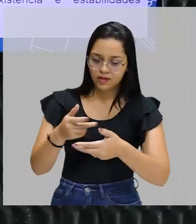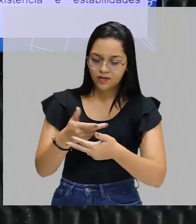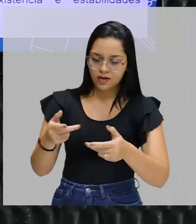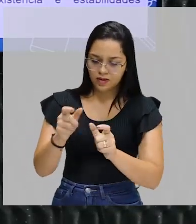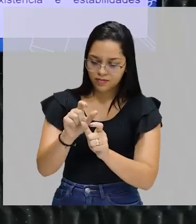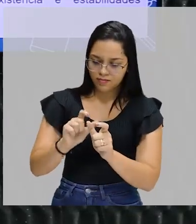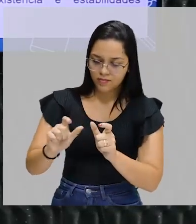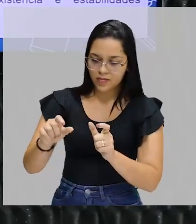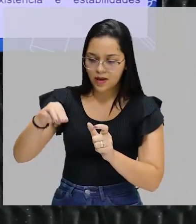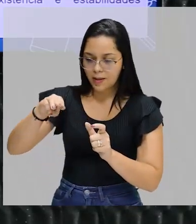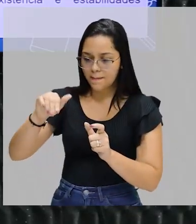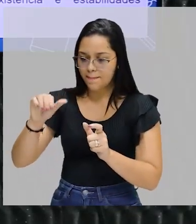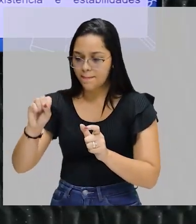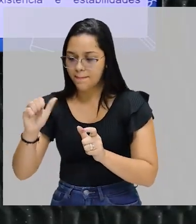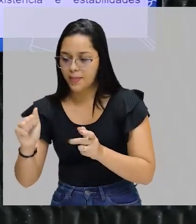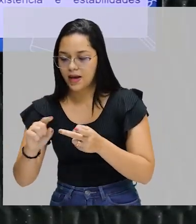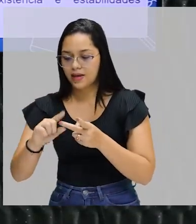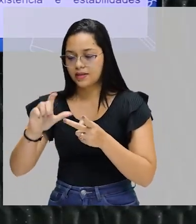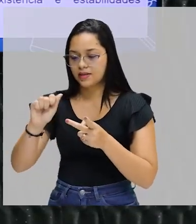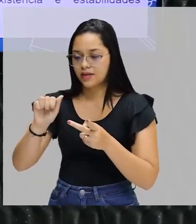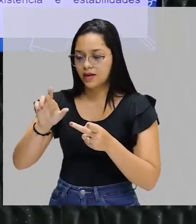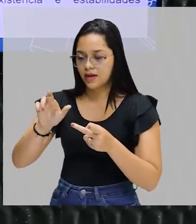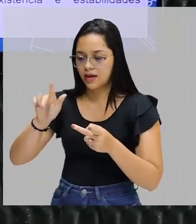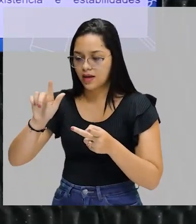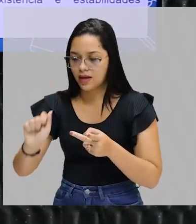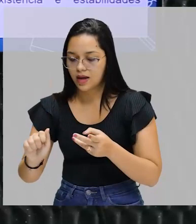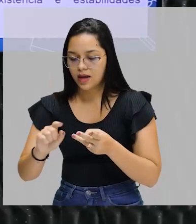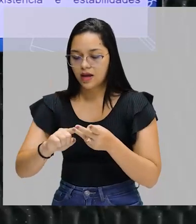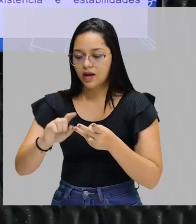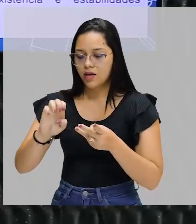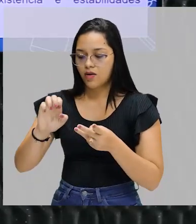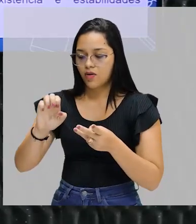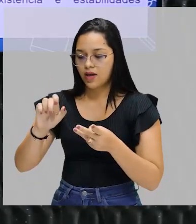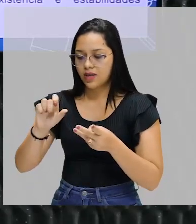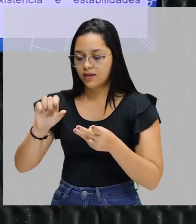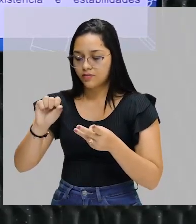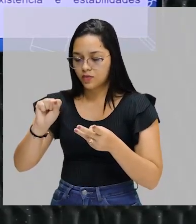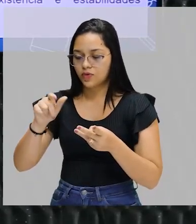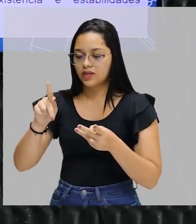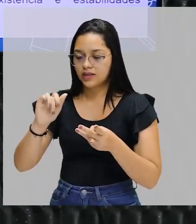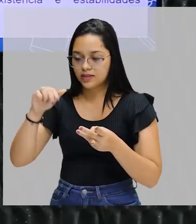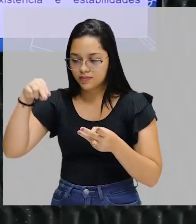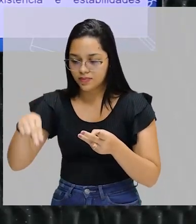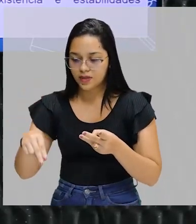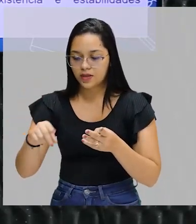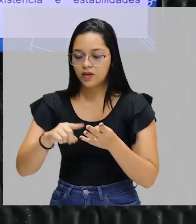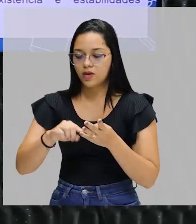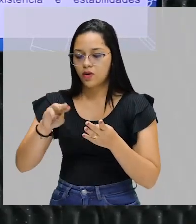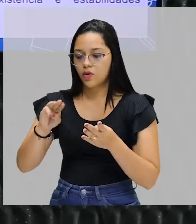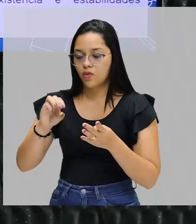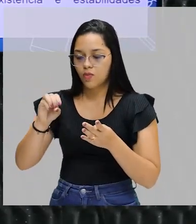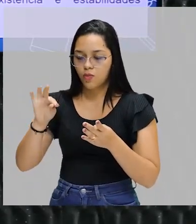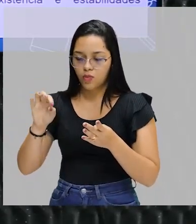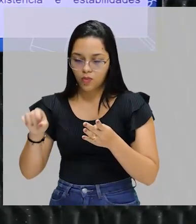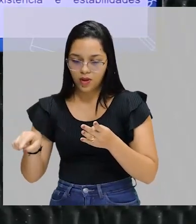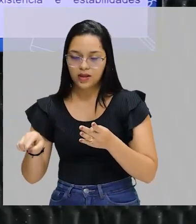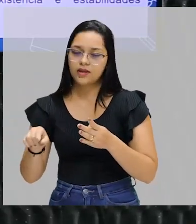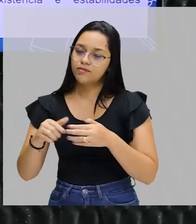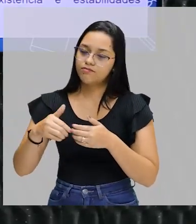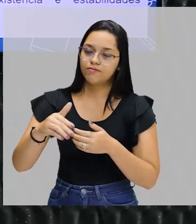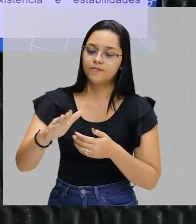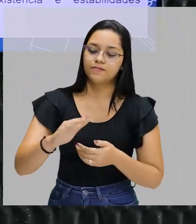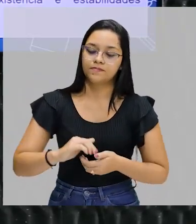propriedades, né? Tem a massa, tem a carga, ok? Tem o spin, tem o momento, né? Por aí